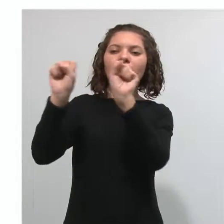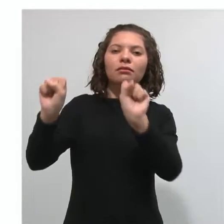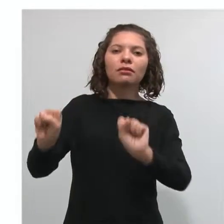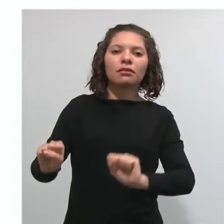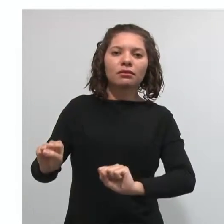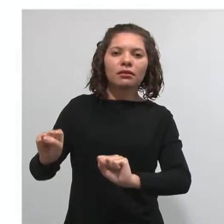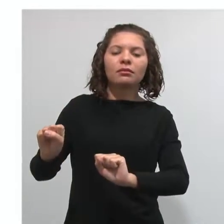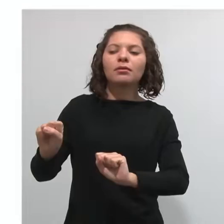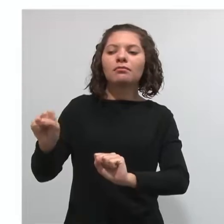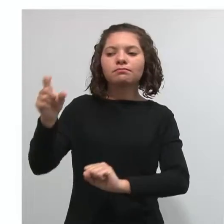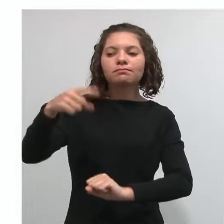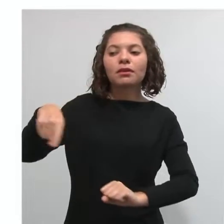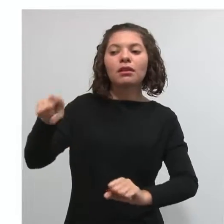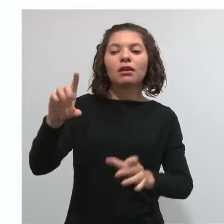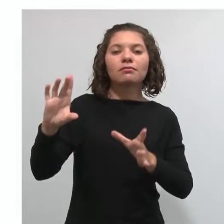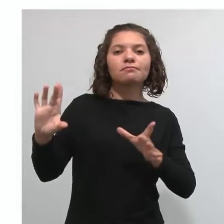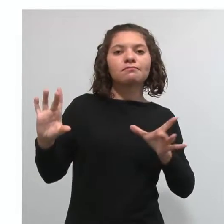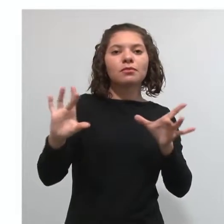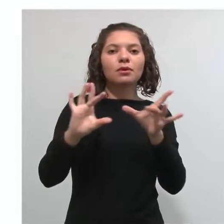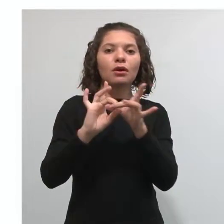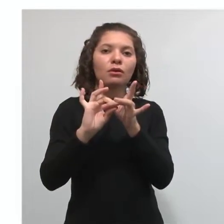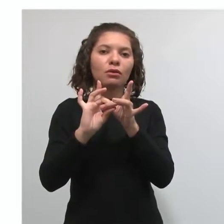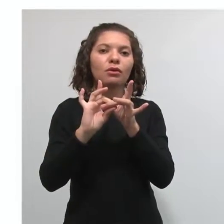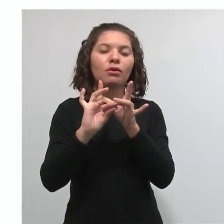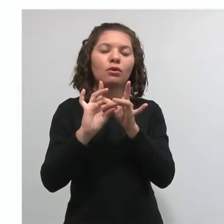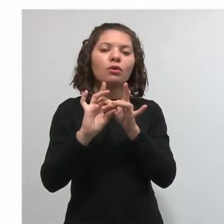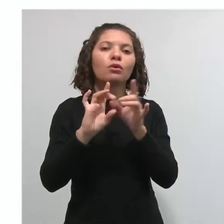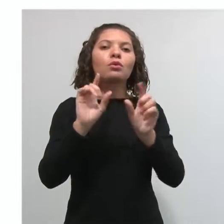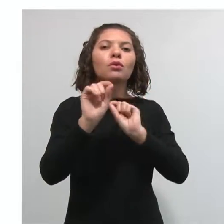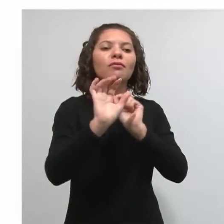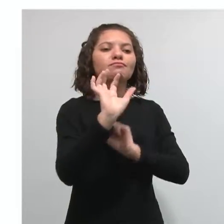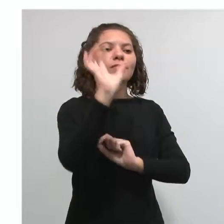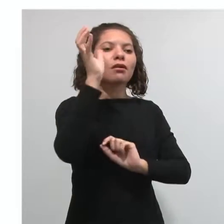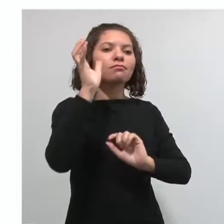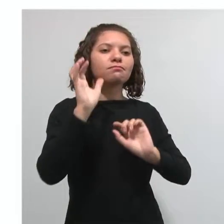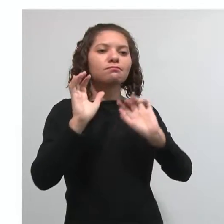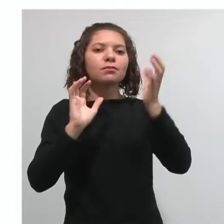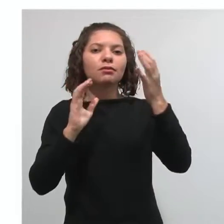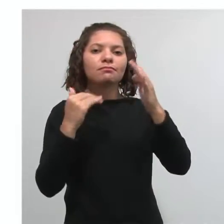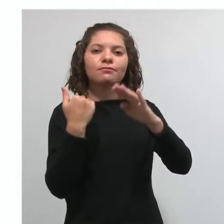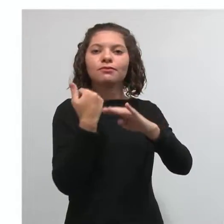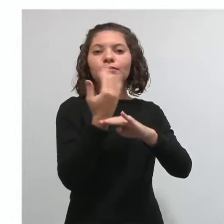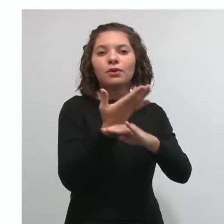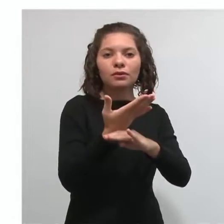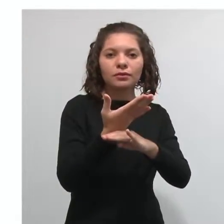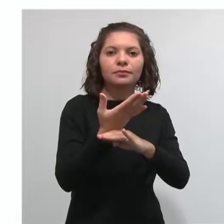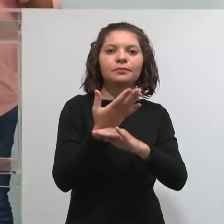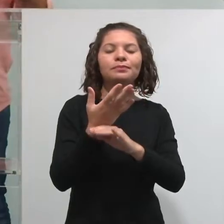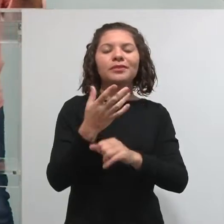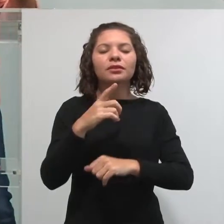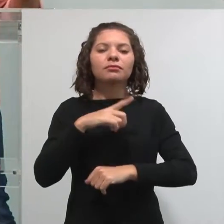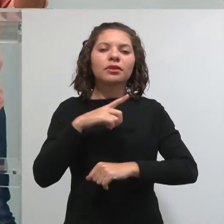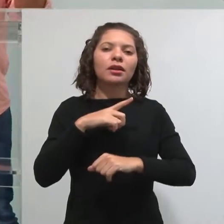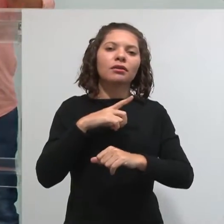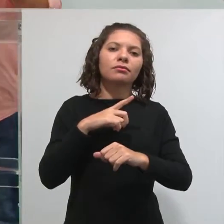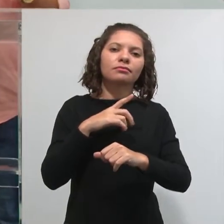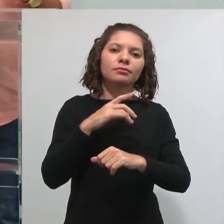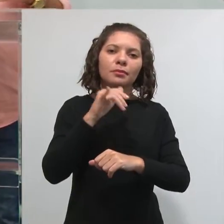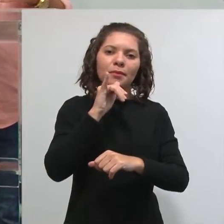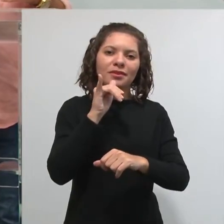se articulam com acontecimentos externos. Quer dizer, existem acontecimentos externos